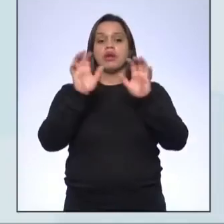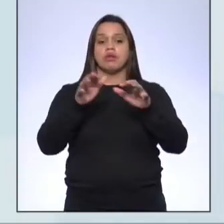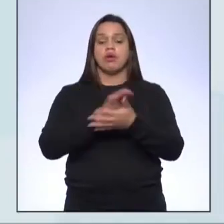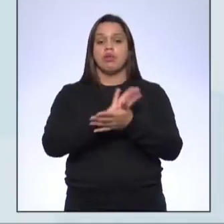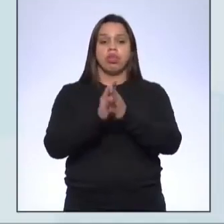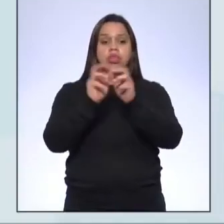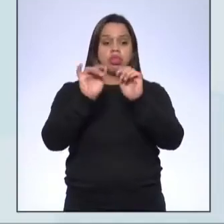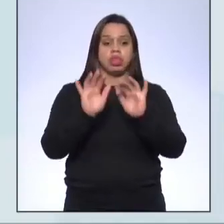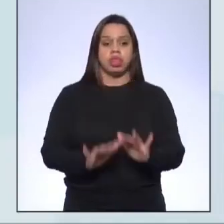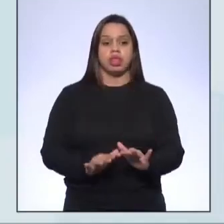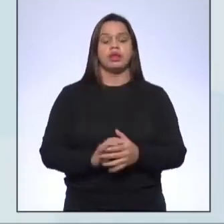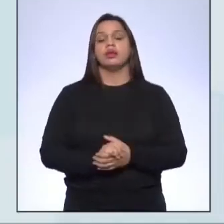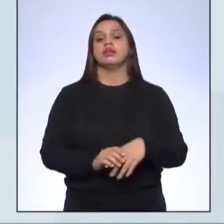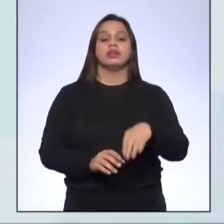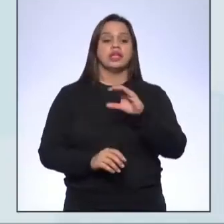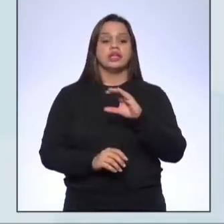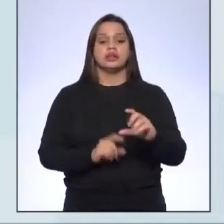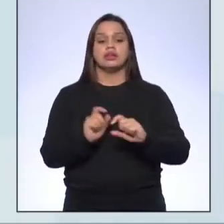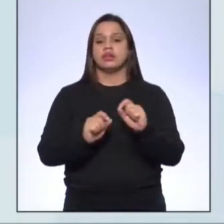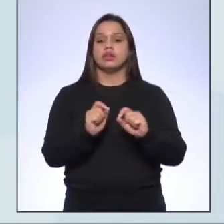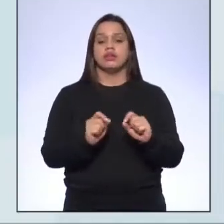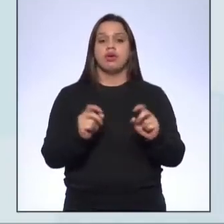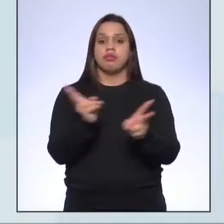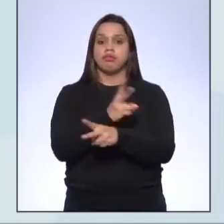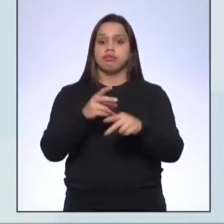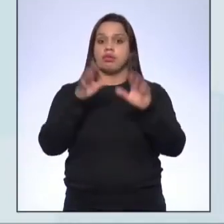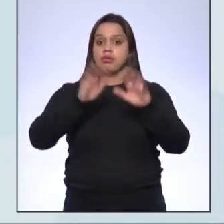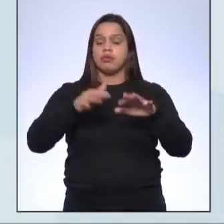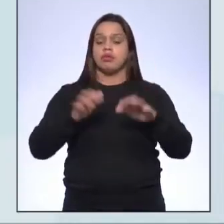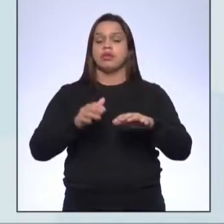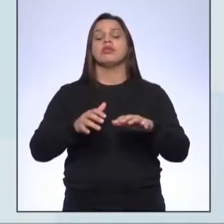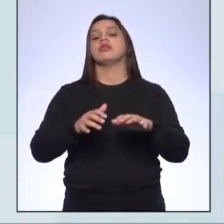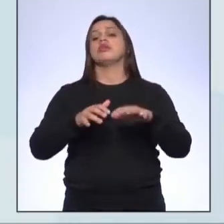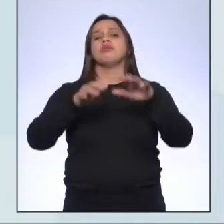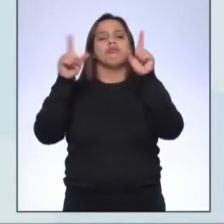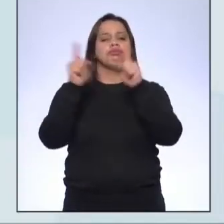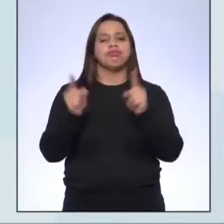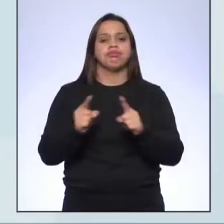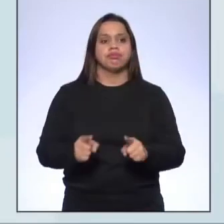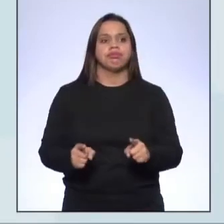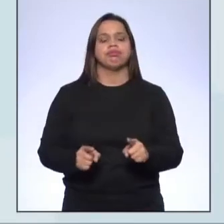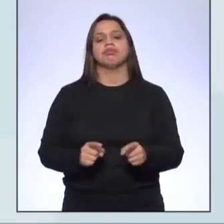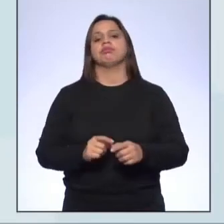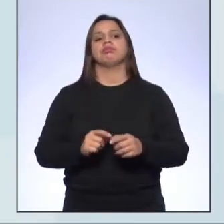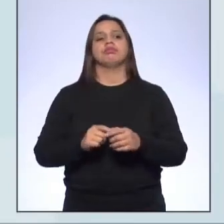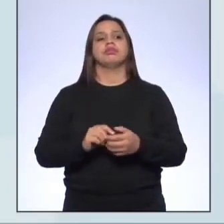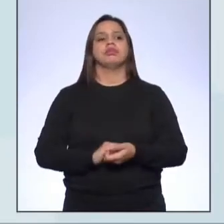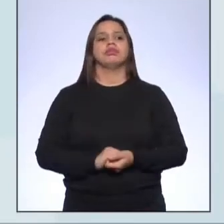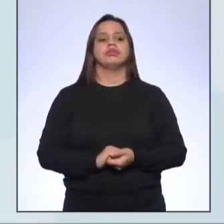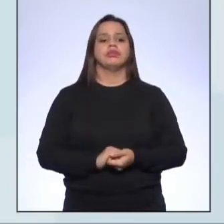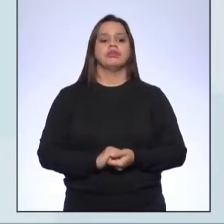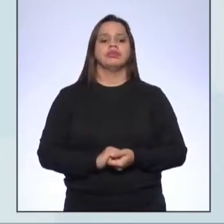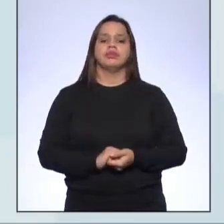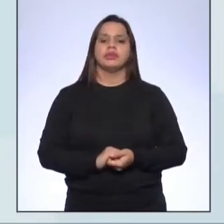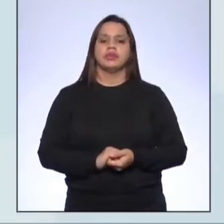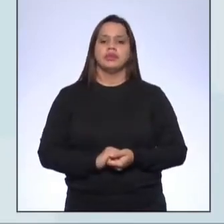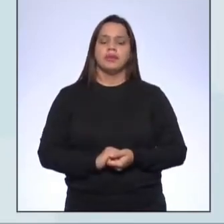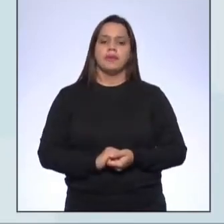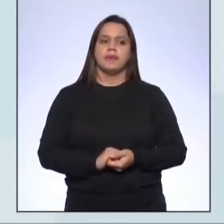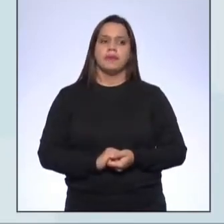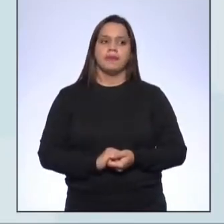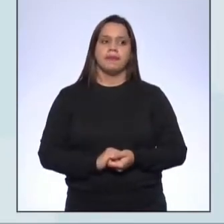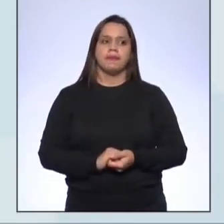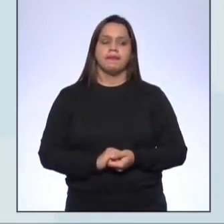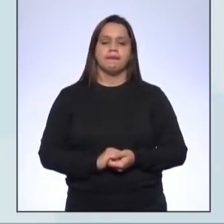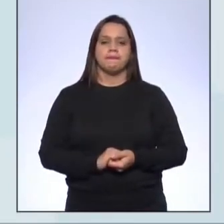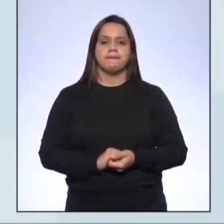C, winds, rain and thunderstorms, ventos, chuva e tempestades eletromagnéticas. A gente pode traduzir assim, professora? Pode. São